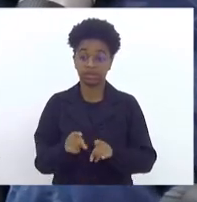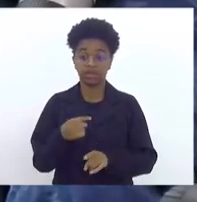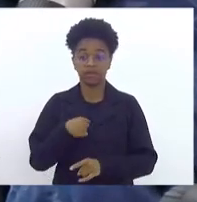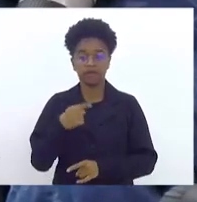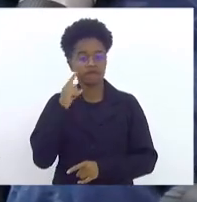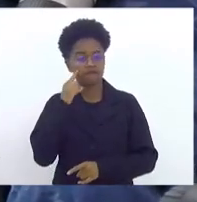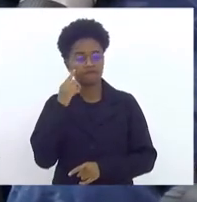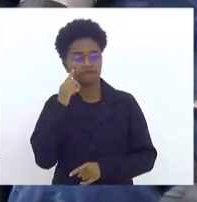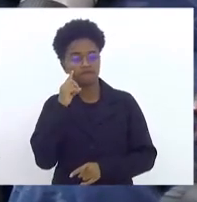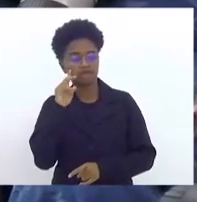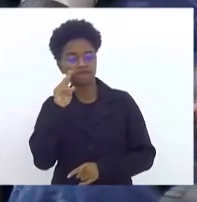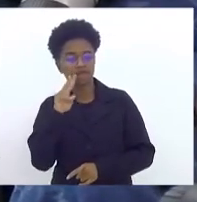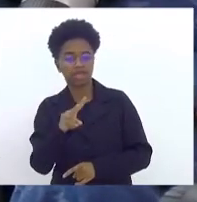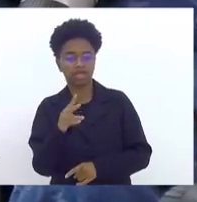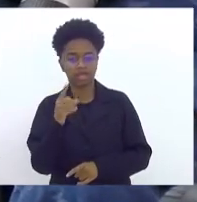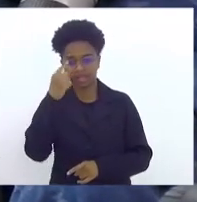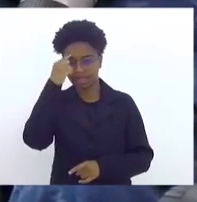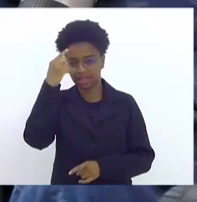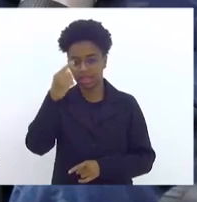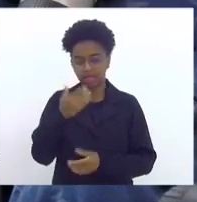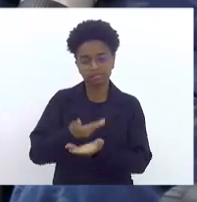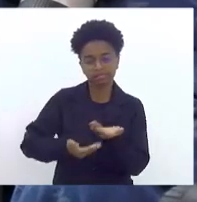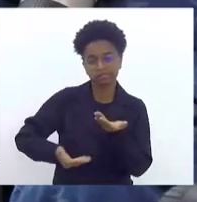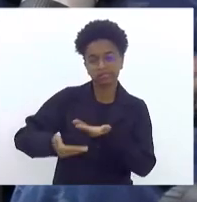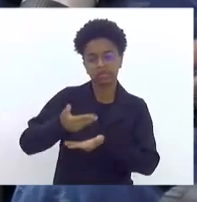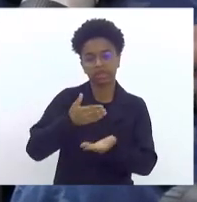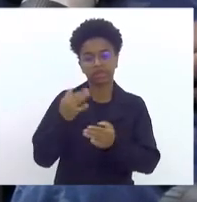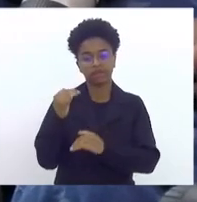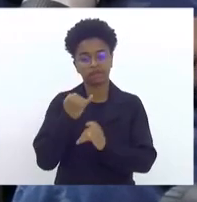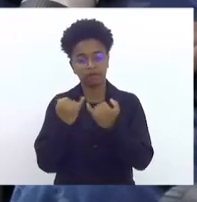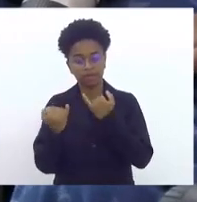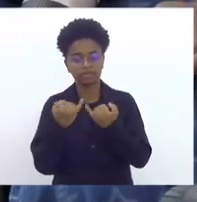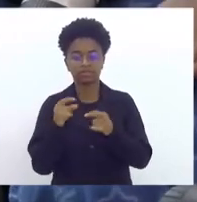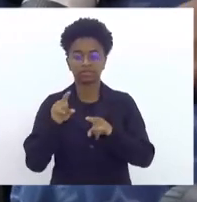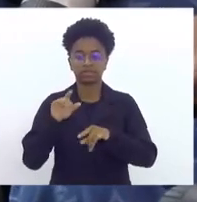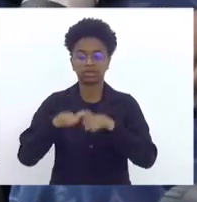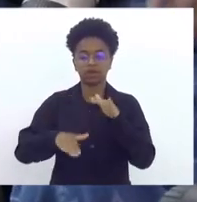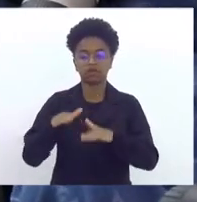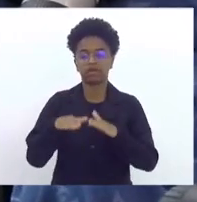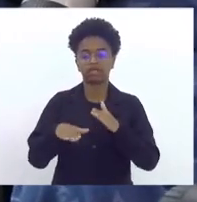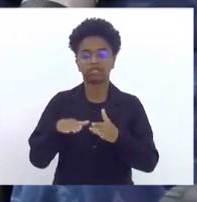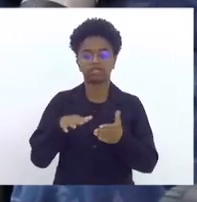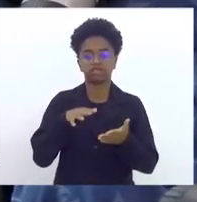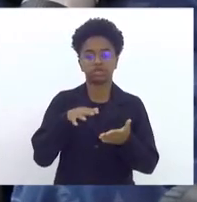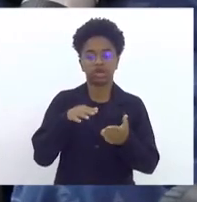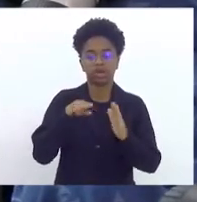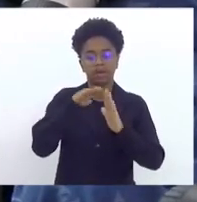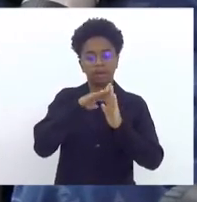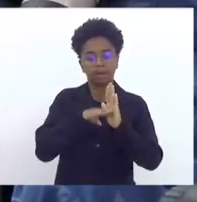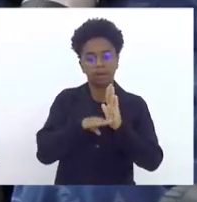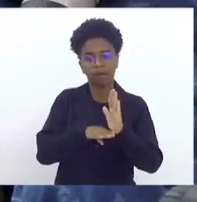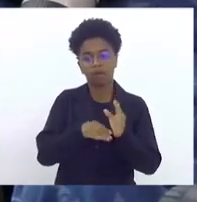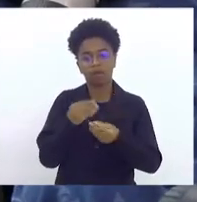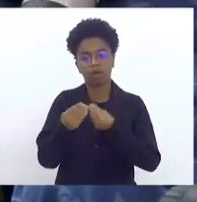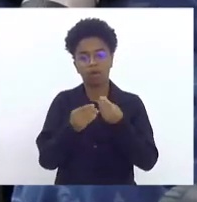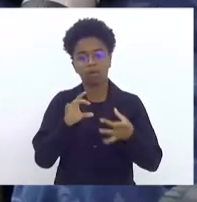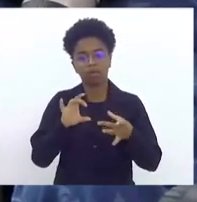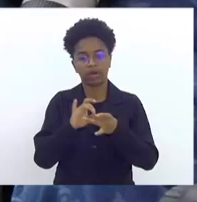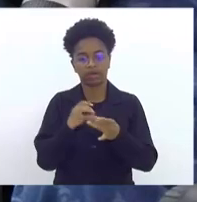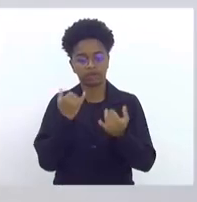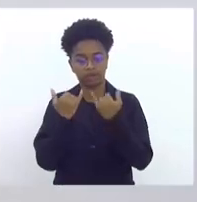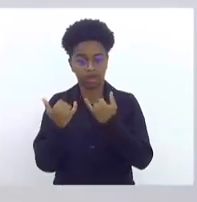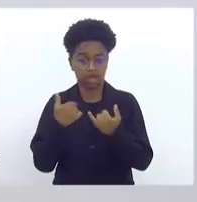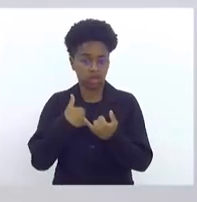Integração da informação Talvez um protocolo de cooperação das informações né Eu como disse não sou ligada